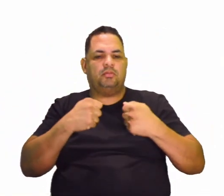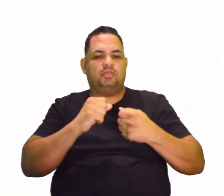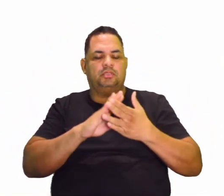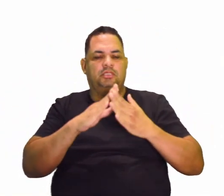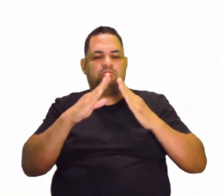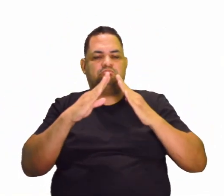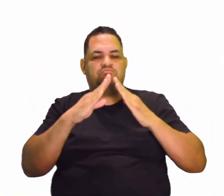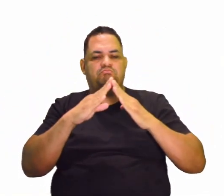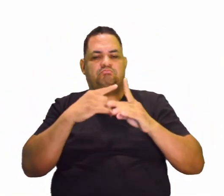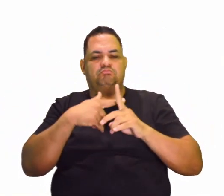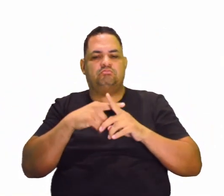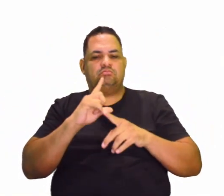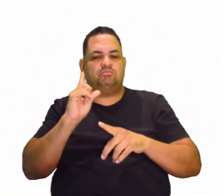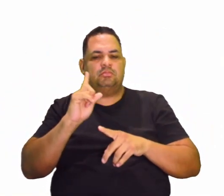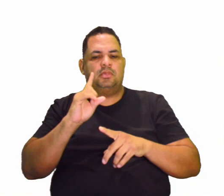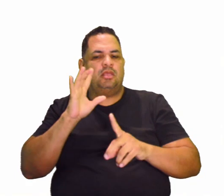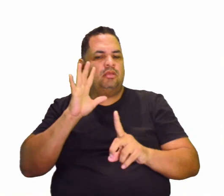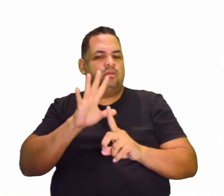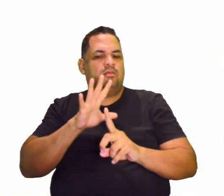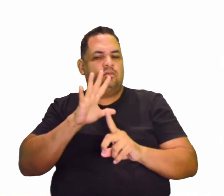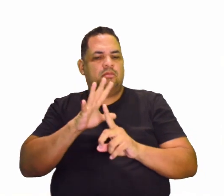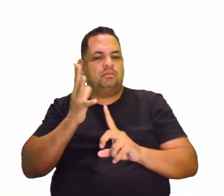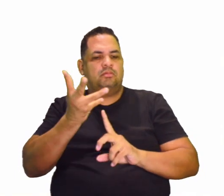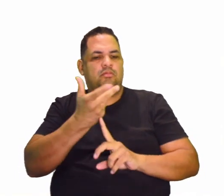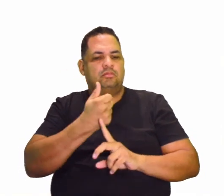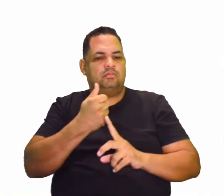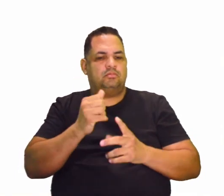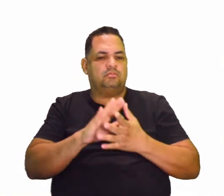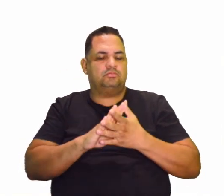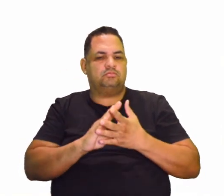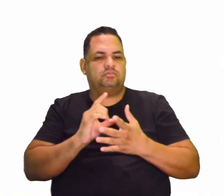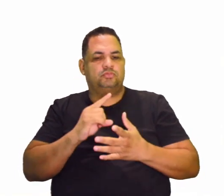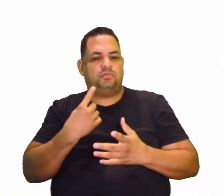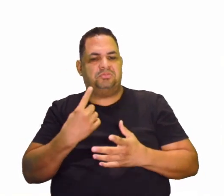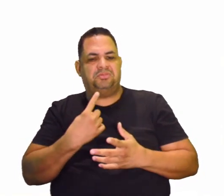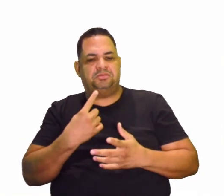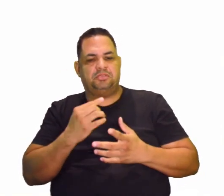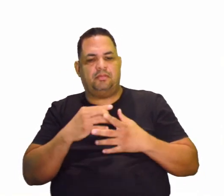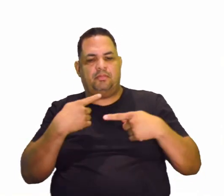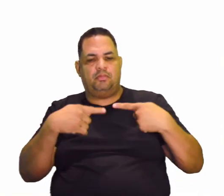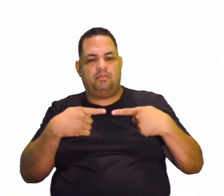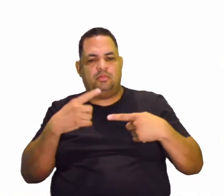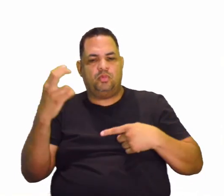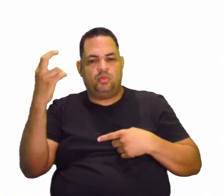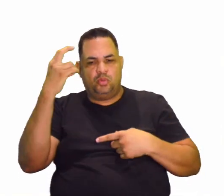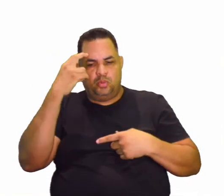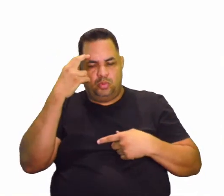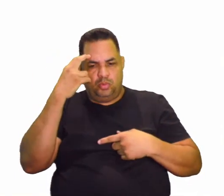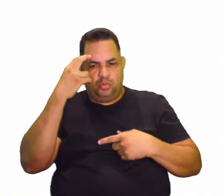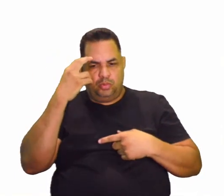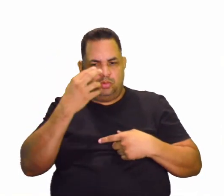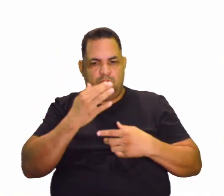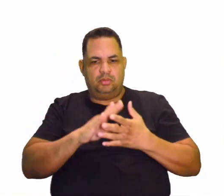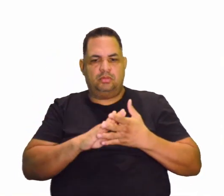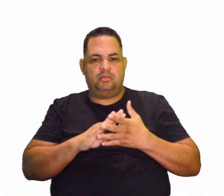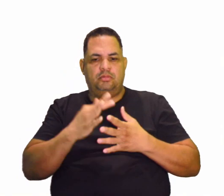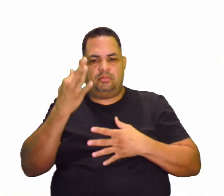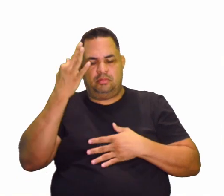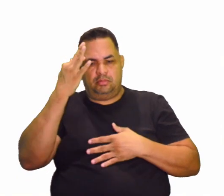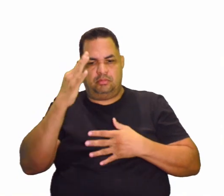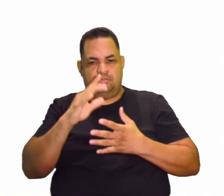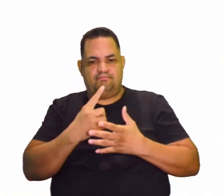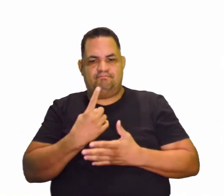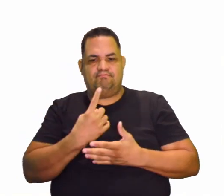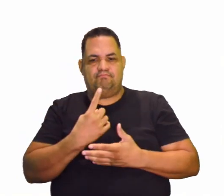não interferiu nas artes, apenas na política, cultura, filosofia e guerras? Então, essa palavrinha aqui,